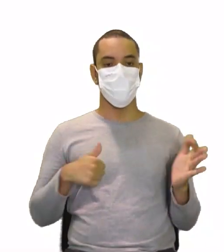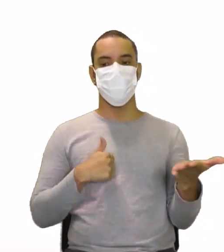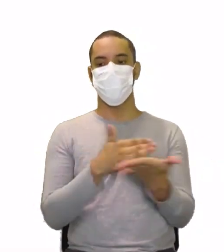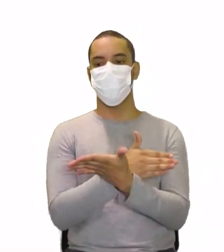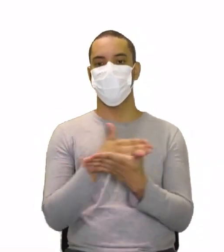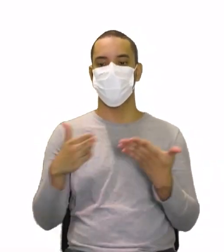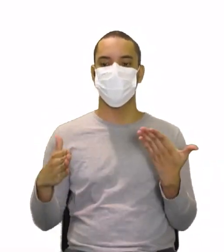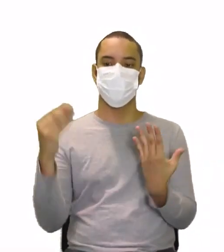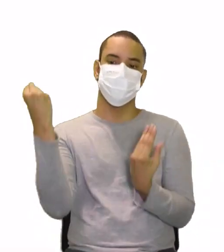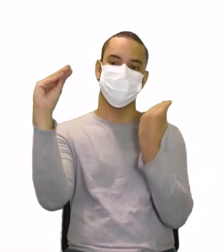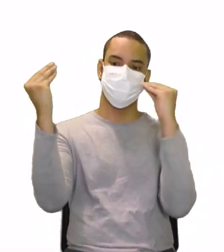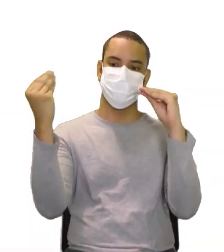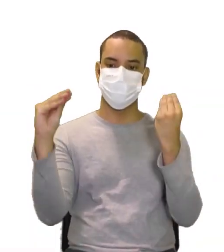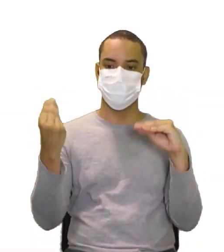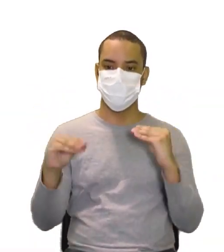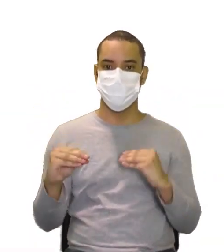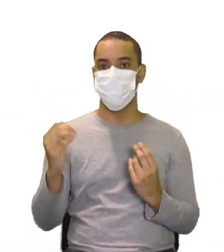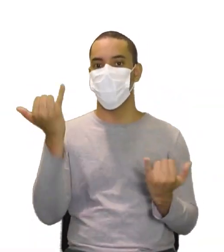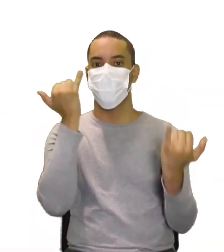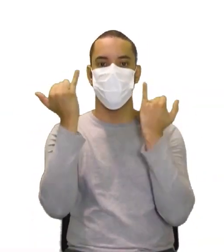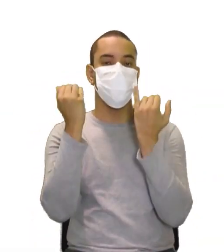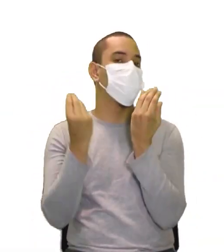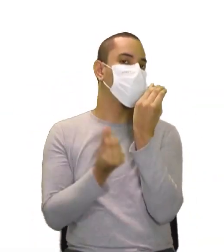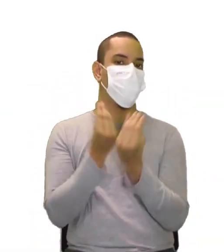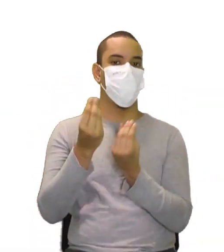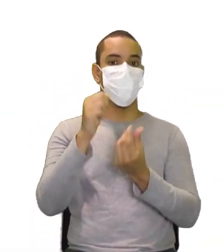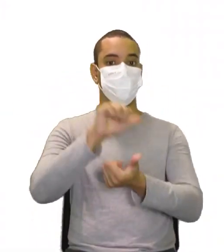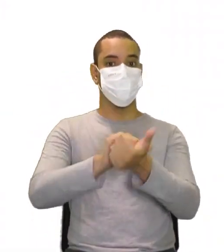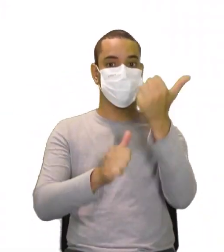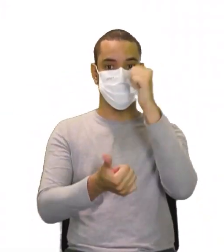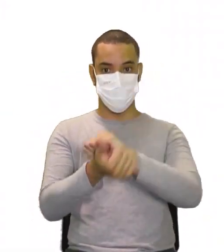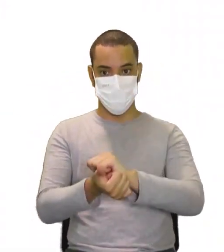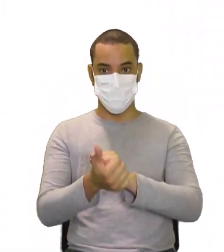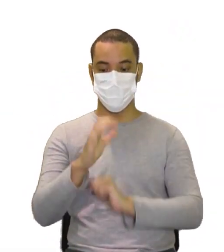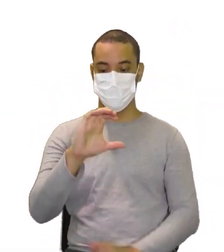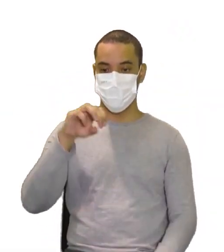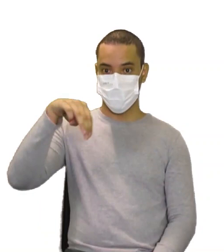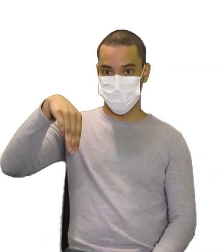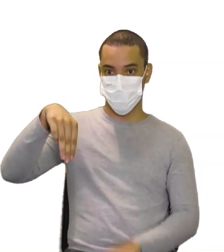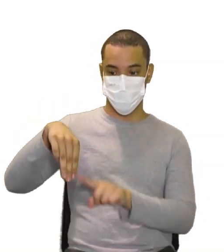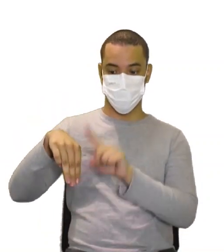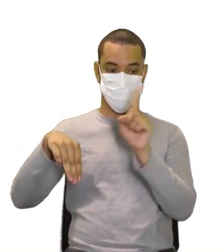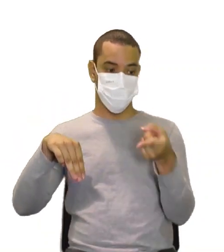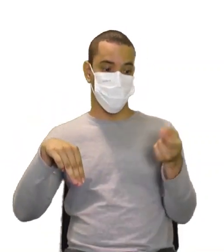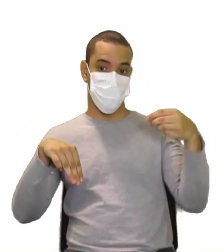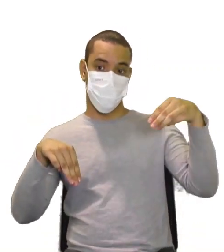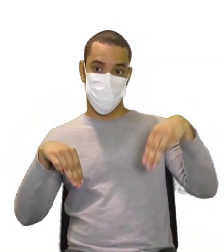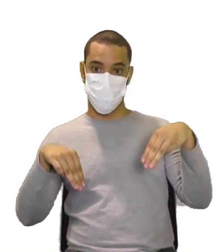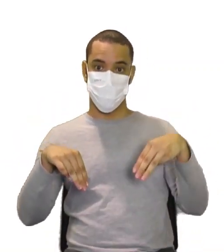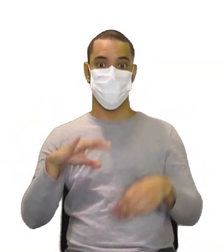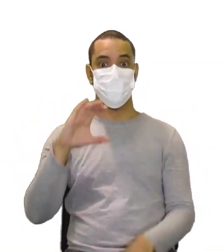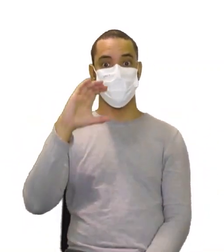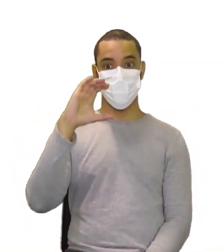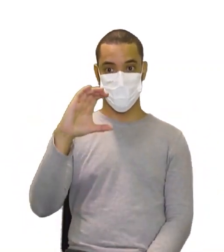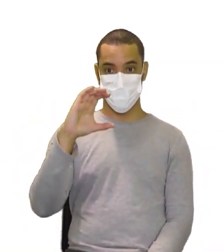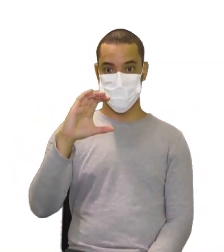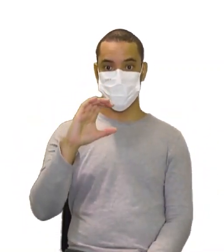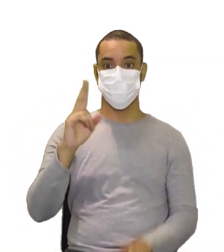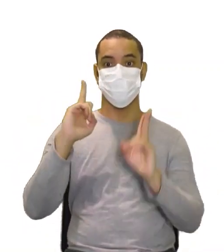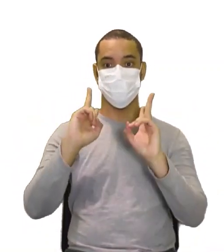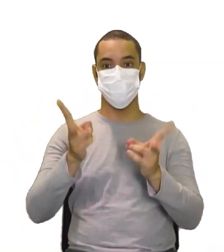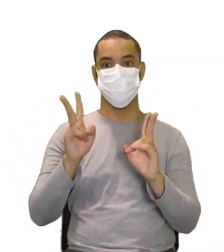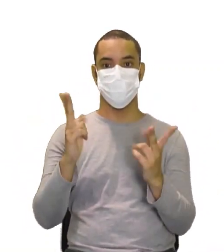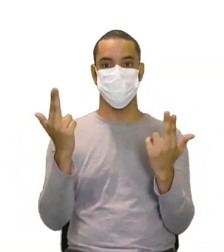começar, anotar os dados primeiro. Como assim? Transformar centímetro para metro. C, ele é a